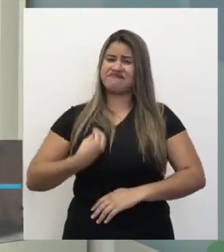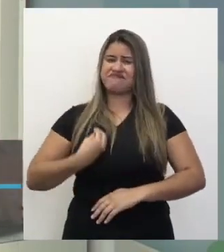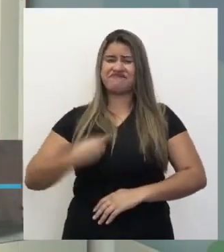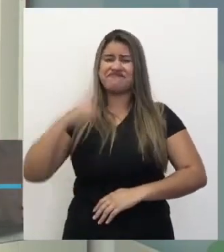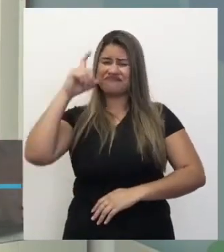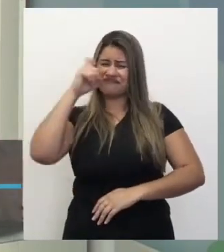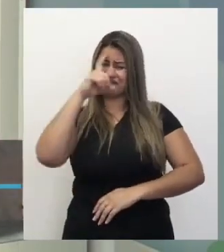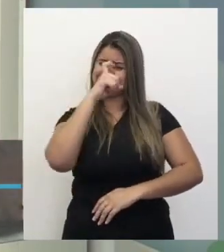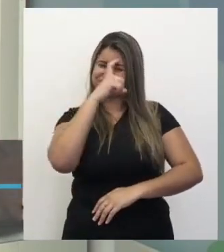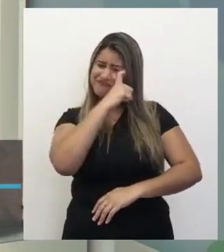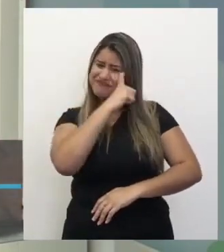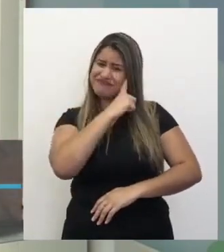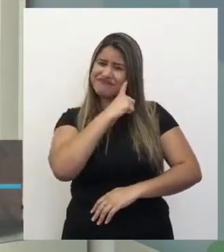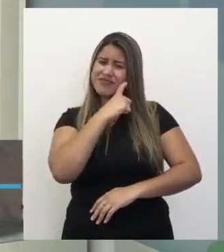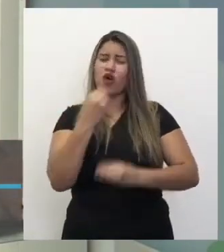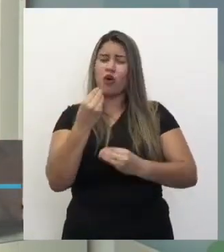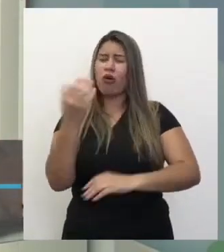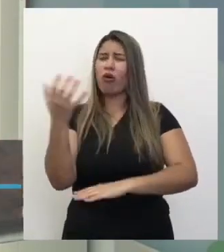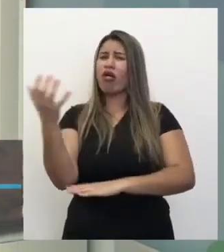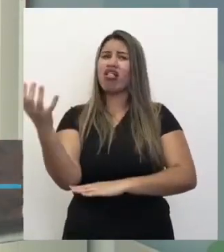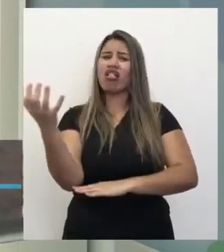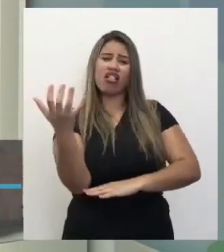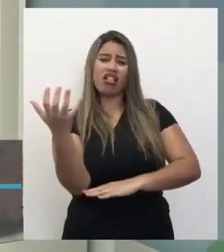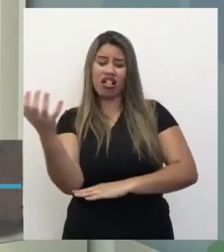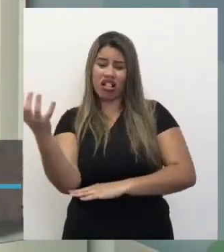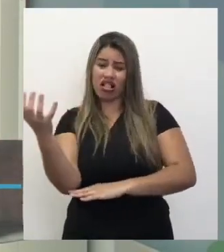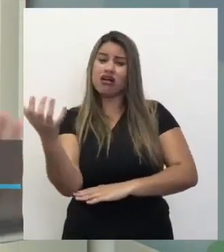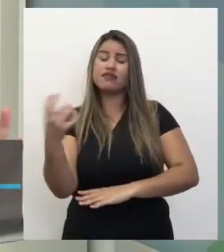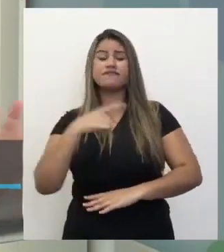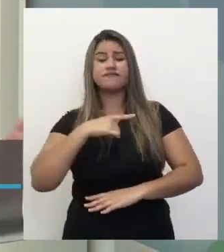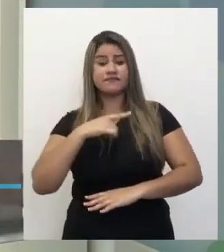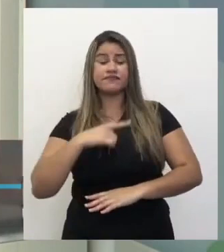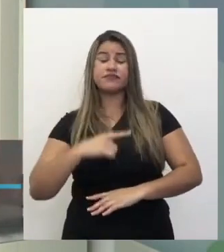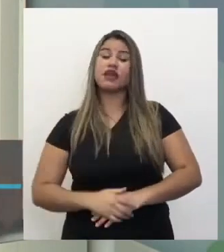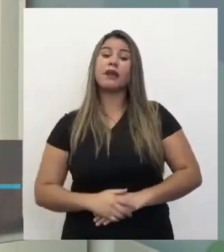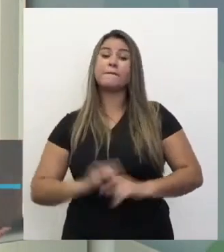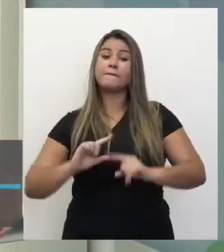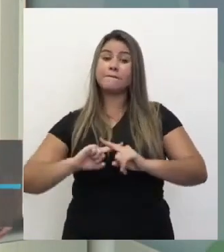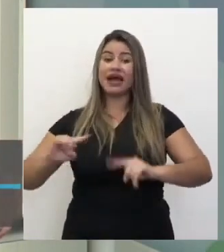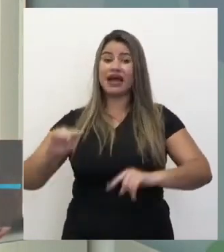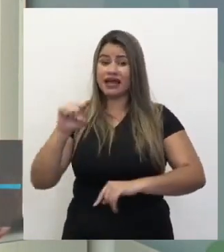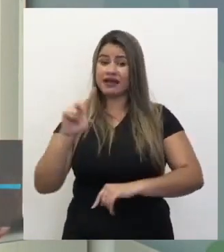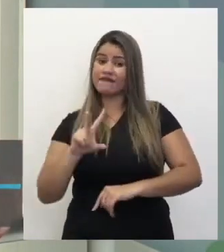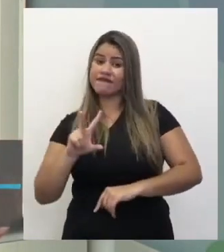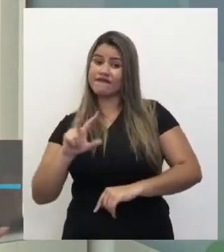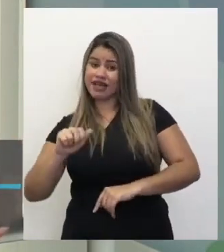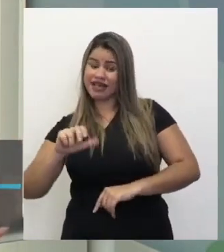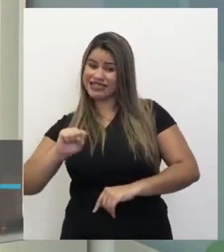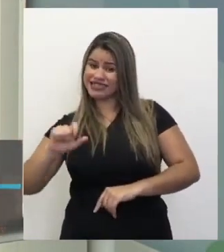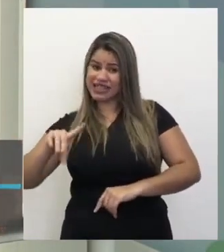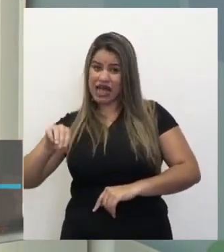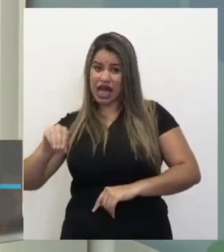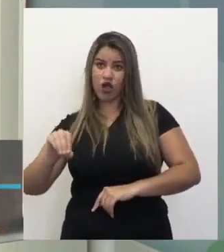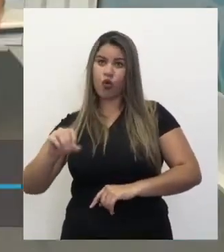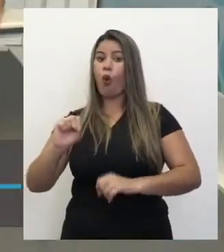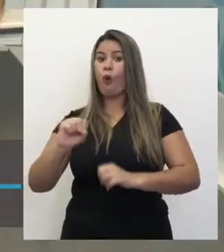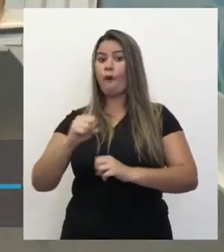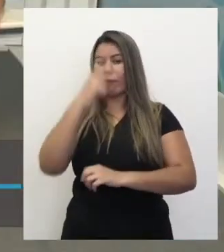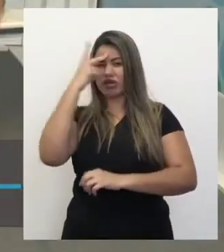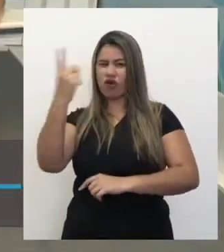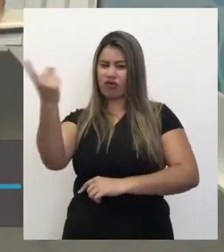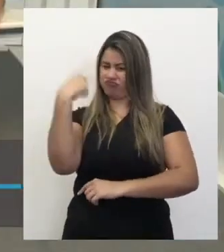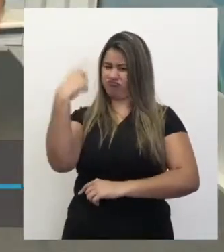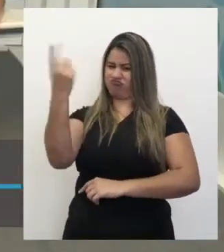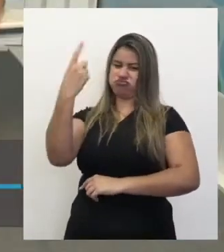muitos viviam mesmo de mendicância, né? Mas ele não era vassalo de ninguém. Ele estava ali